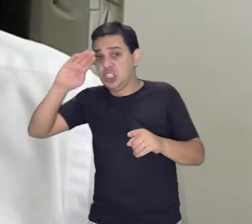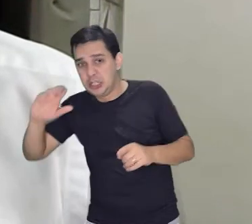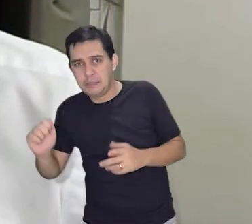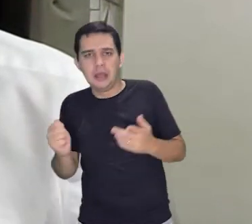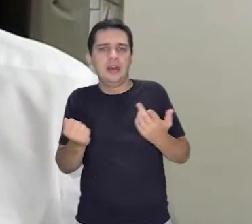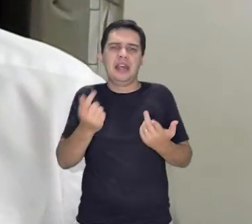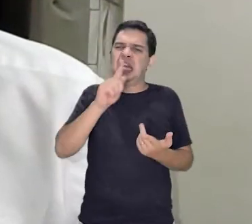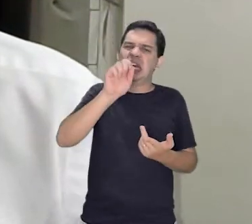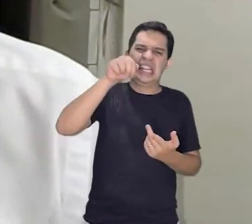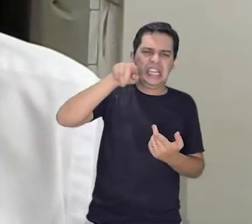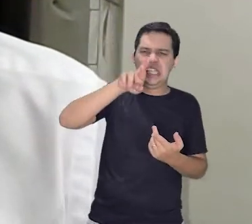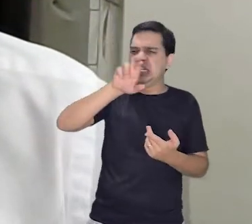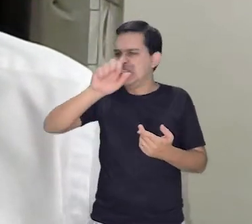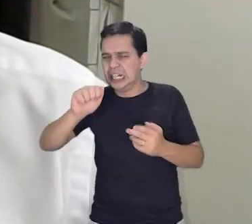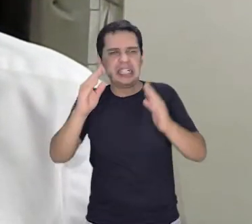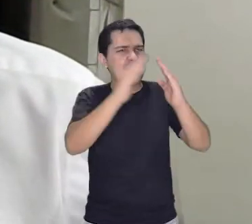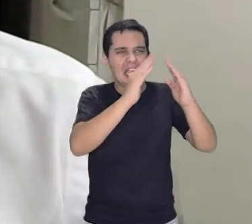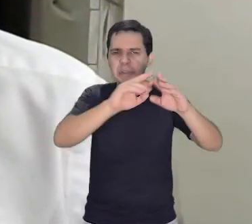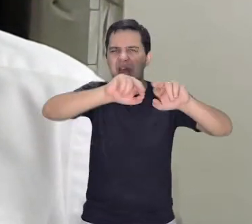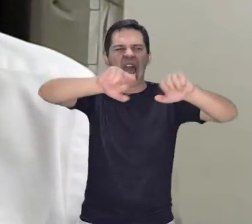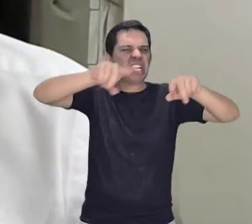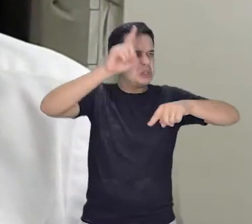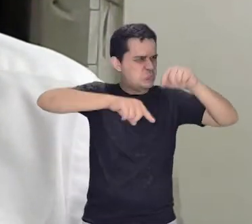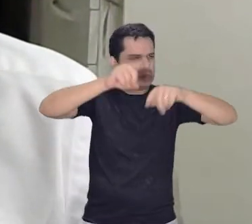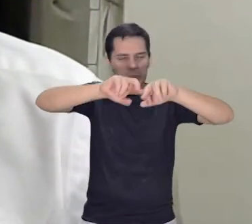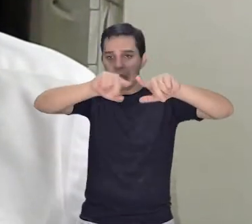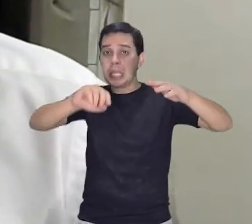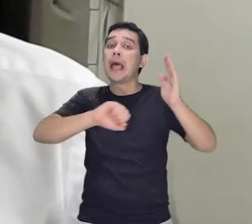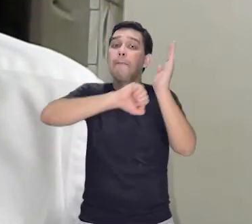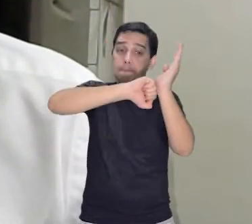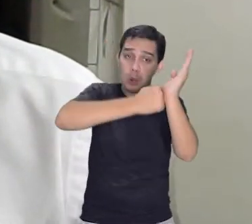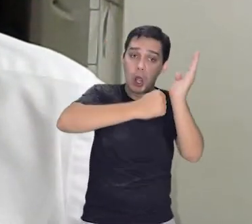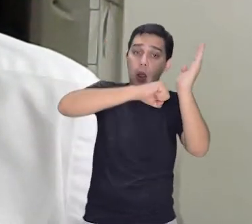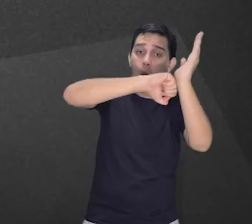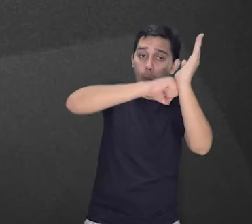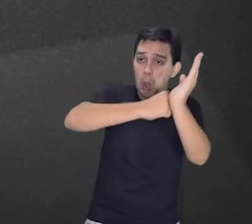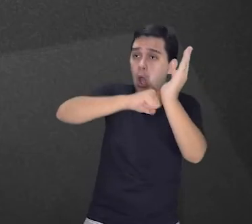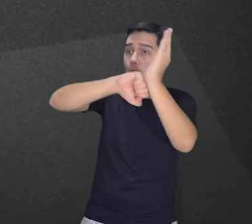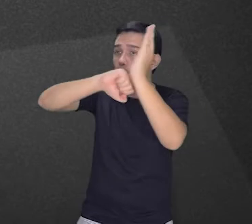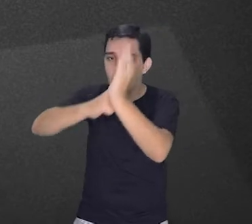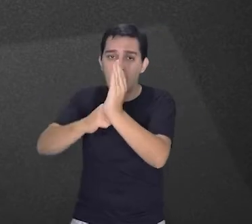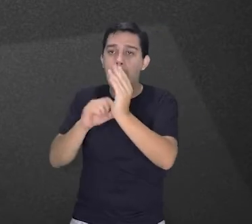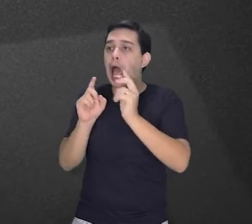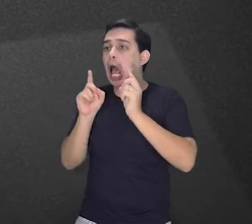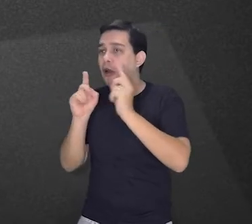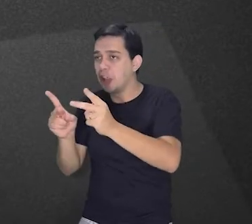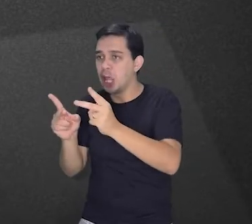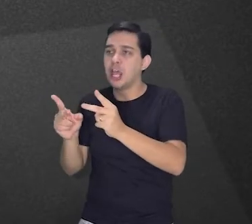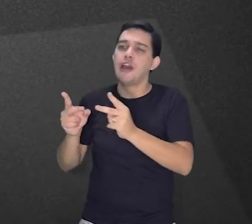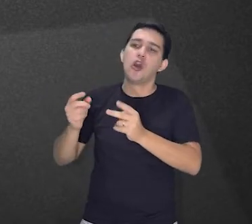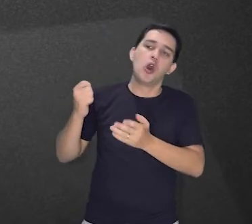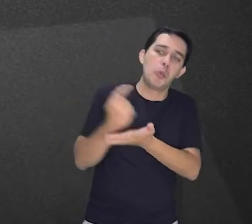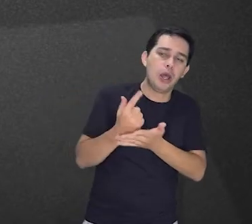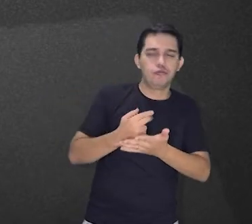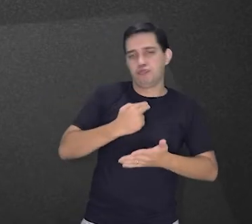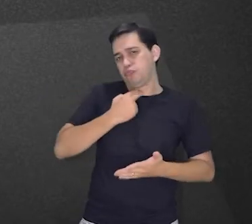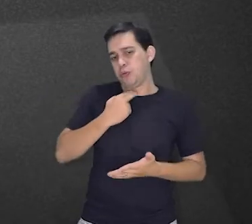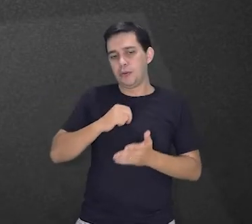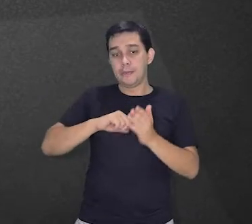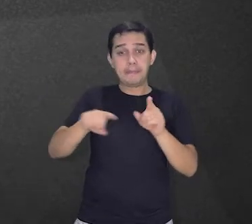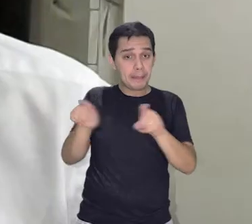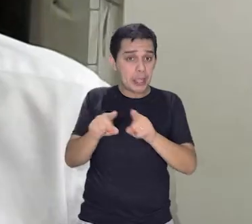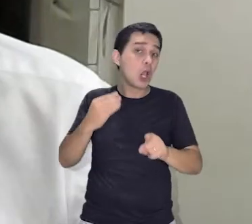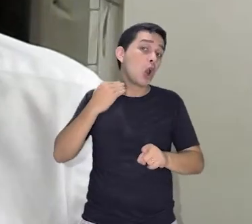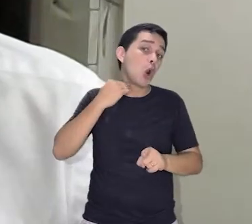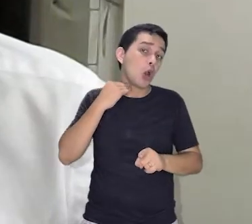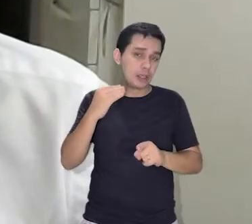bens foram mantidos apreendidos, eles estão bloqueados para qualquer transação. assim como valores identificados em contas